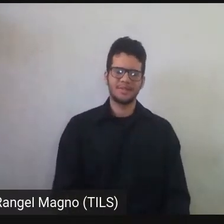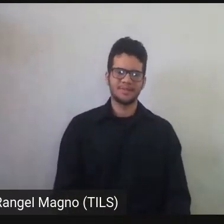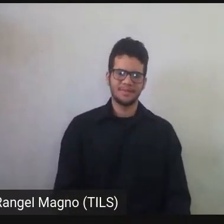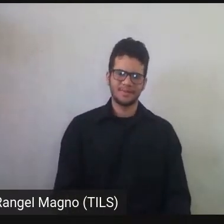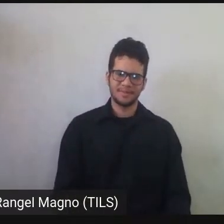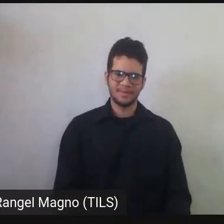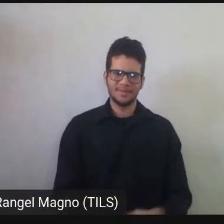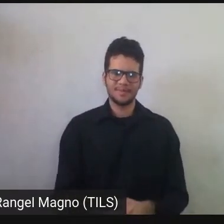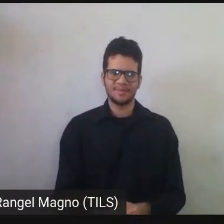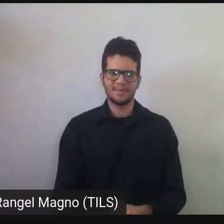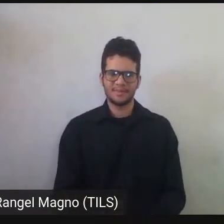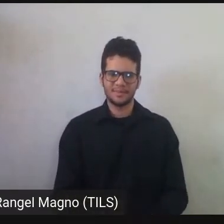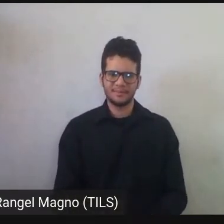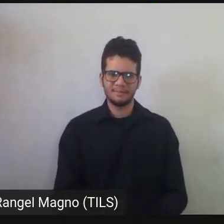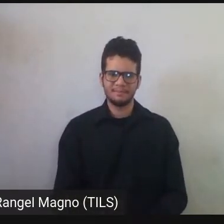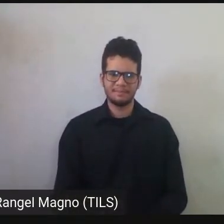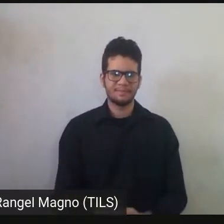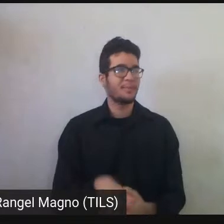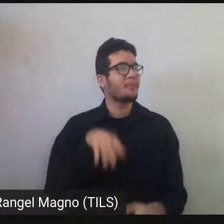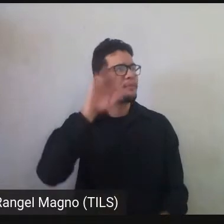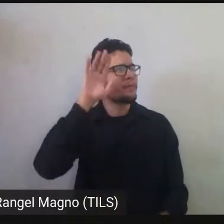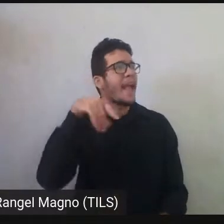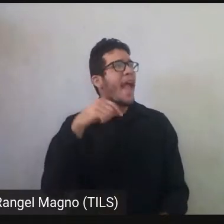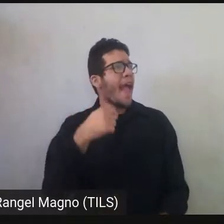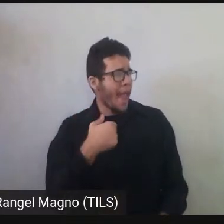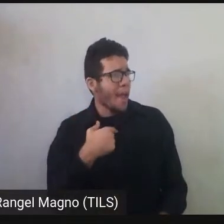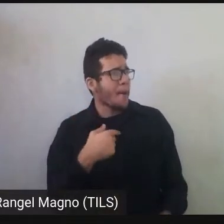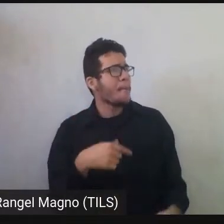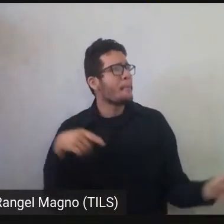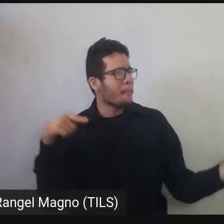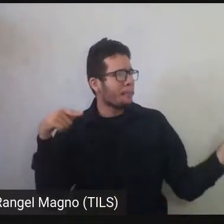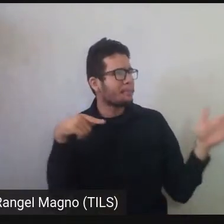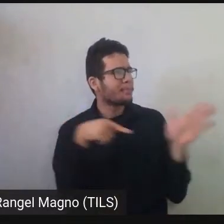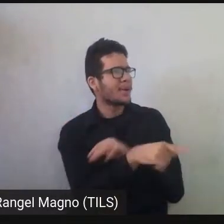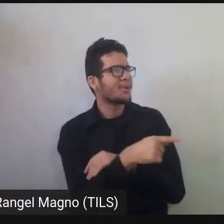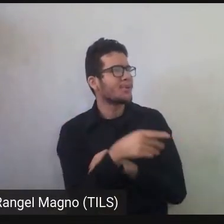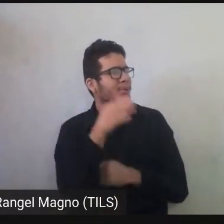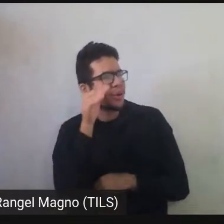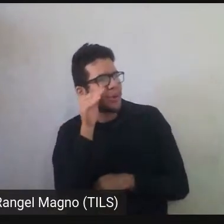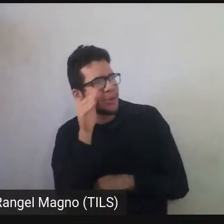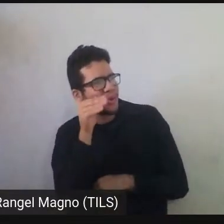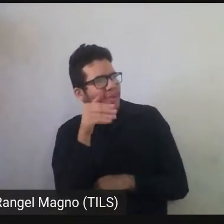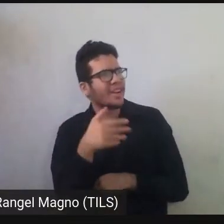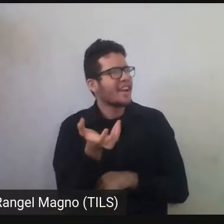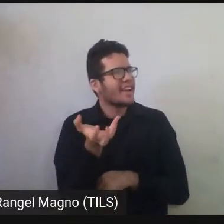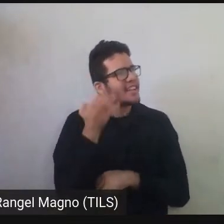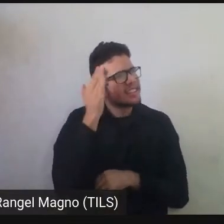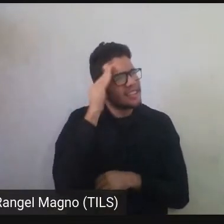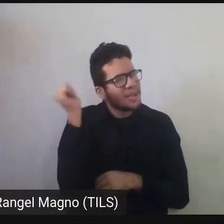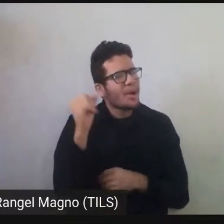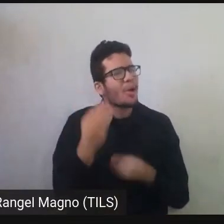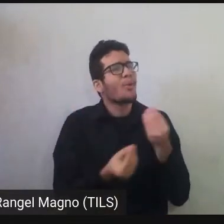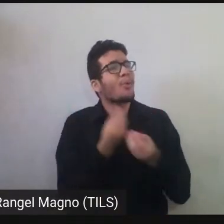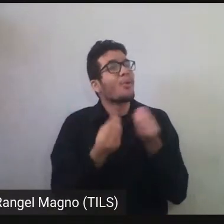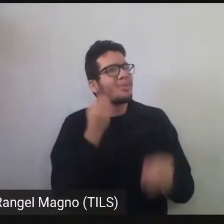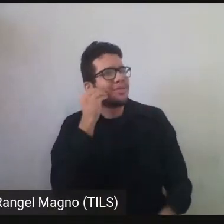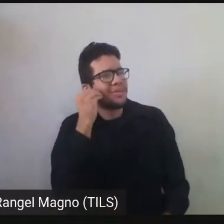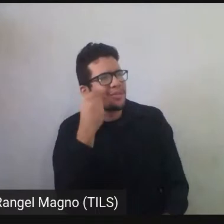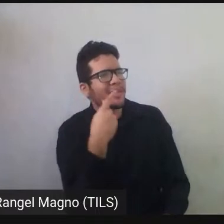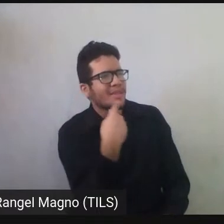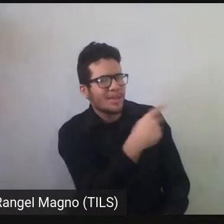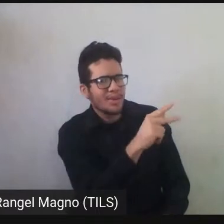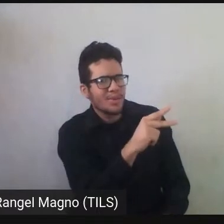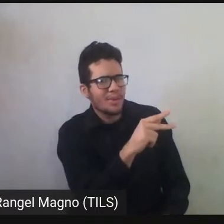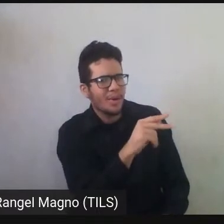professora eu tenho uma pergunta e eu gostaria de saber como que tem sido para a senhora contribuir com a